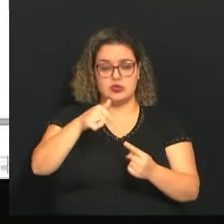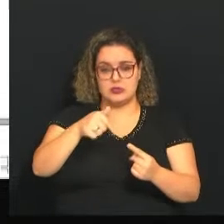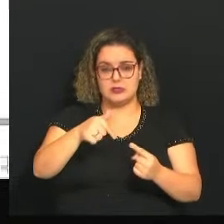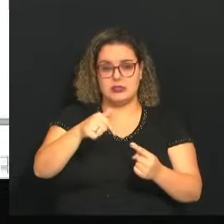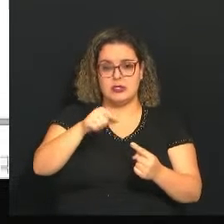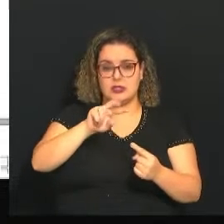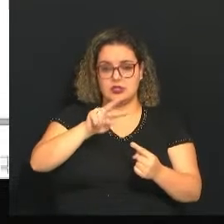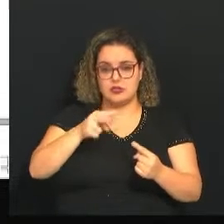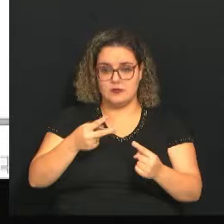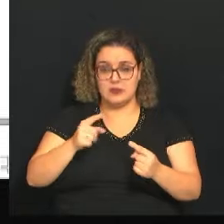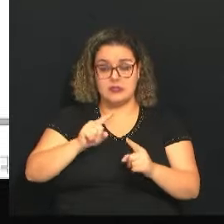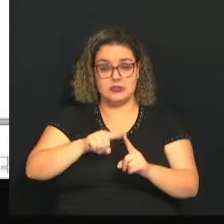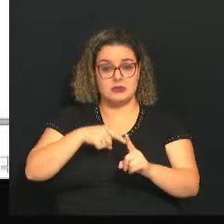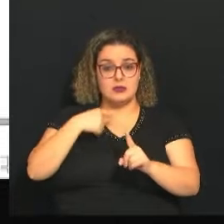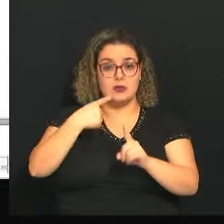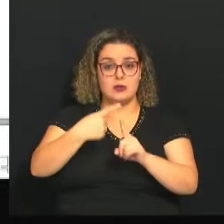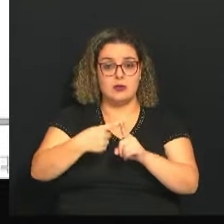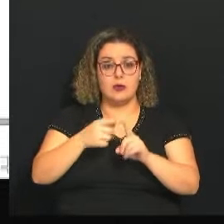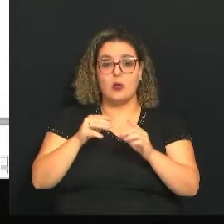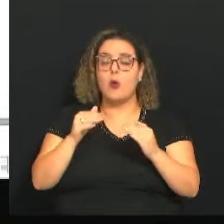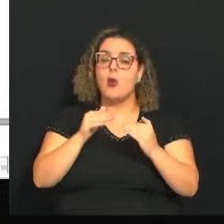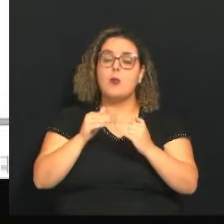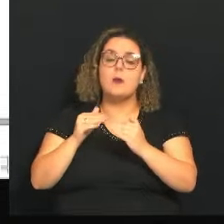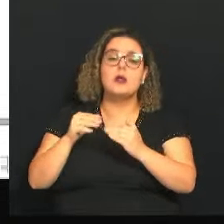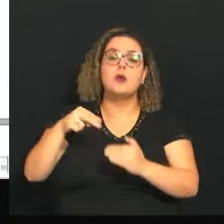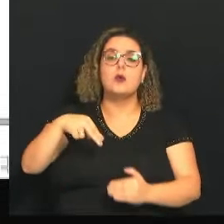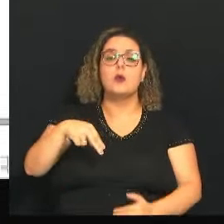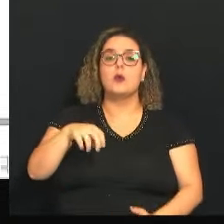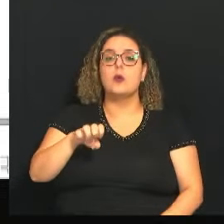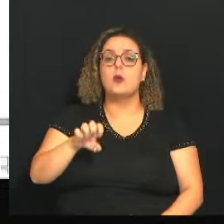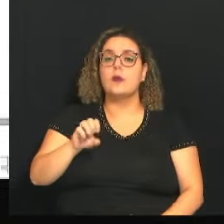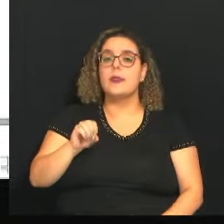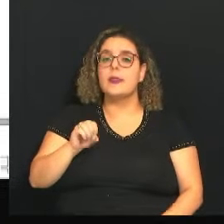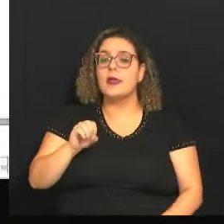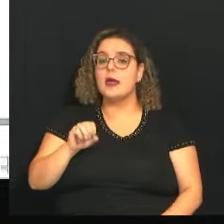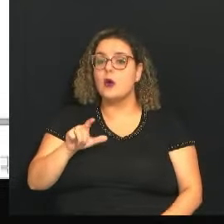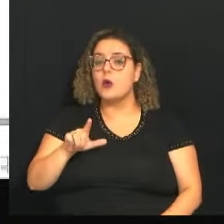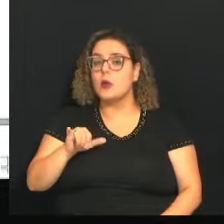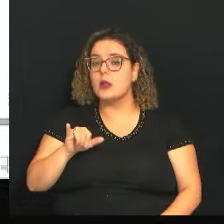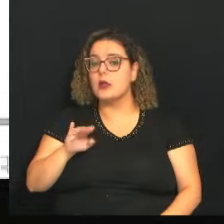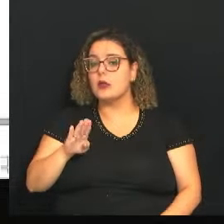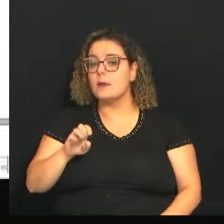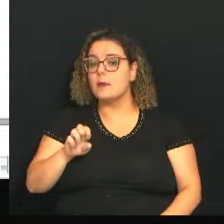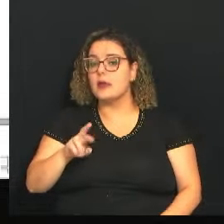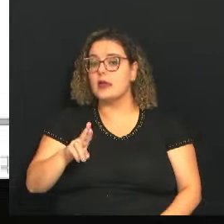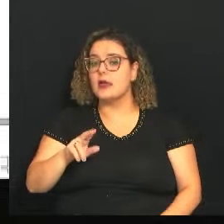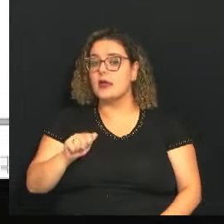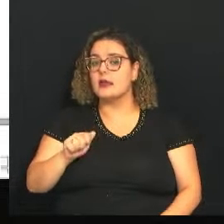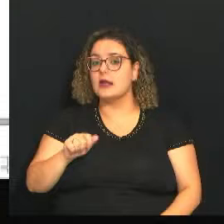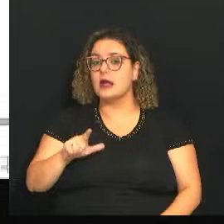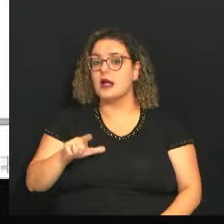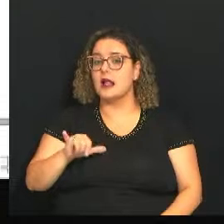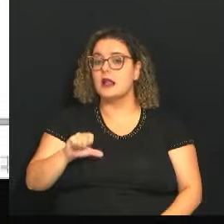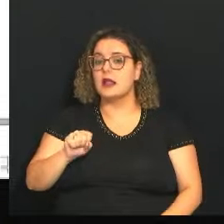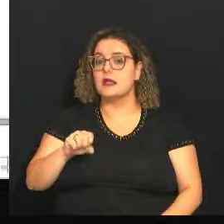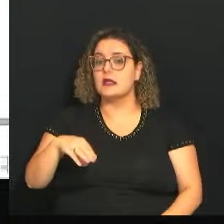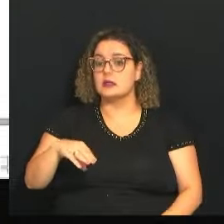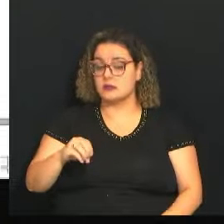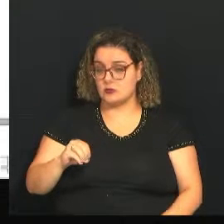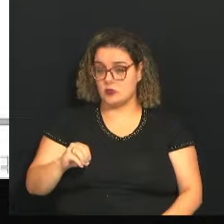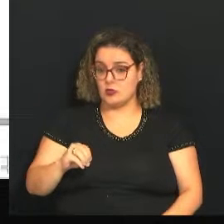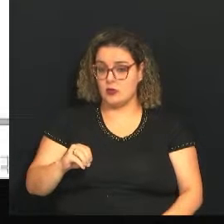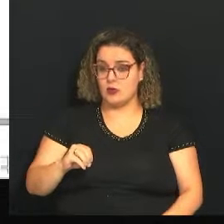ele combina com o neoliberalismo, né? Ele combina com essa ideia de atacar a carreira, de desvalorizar,